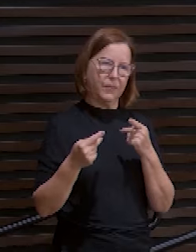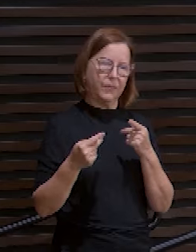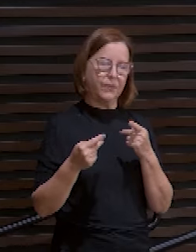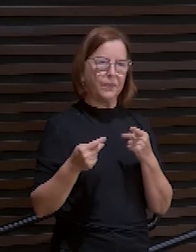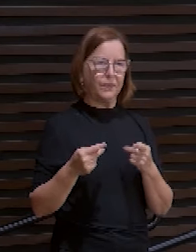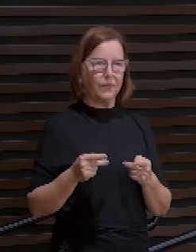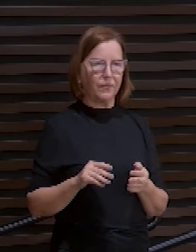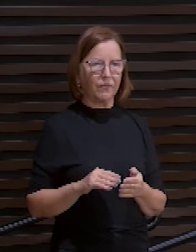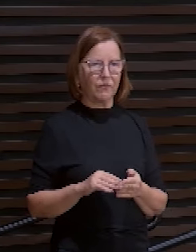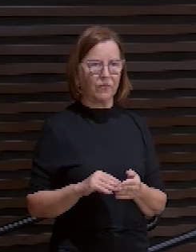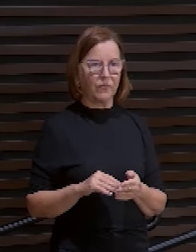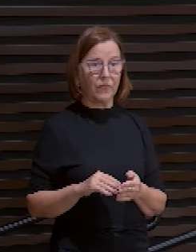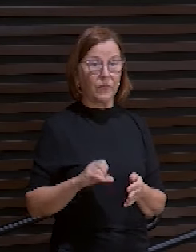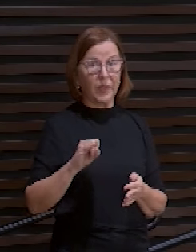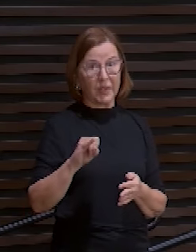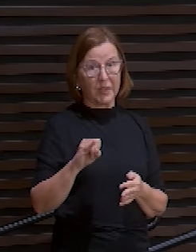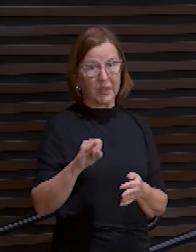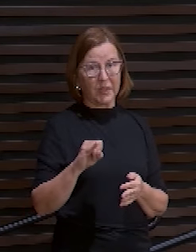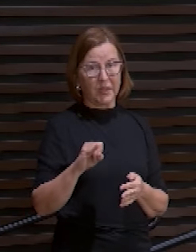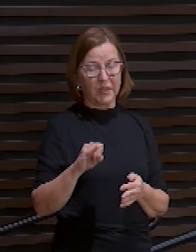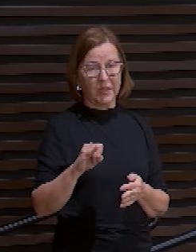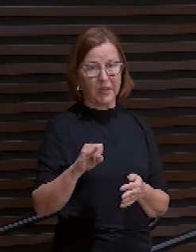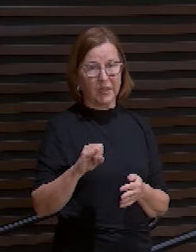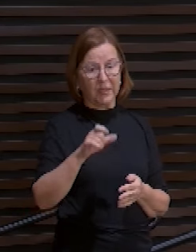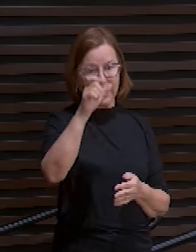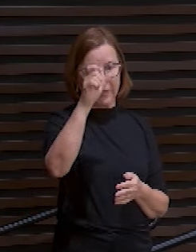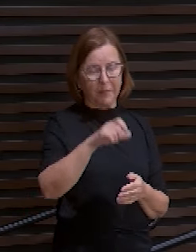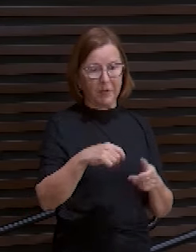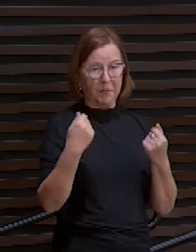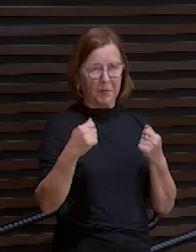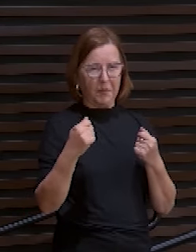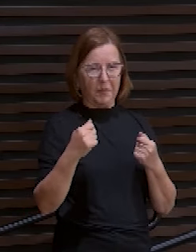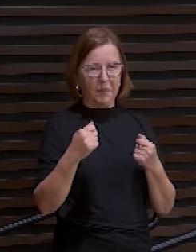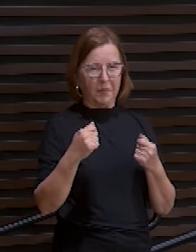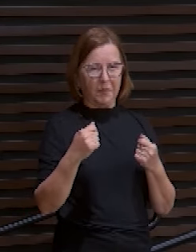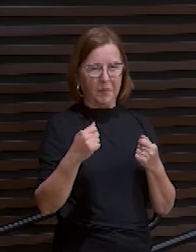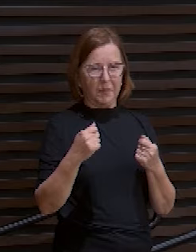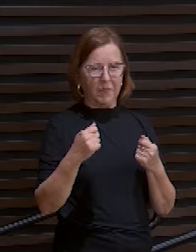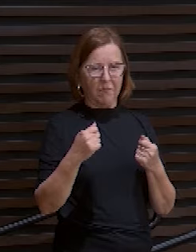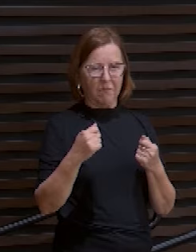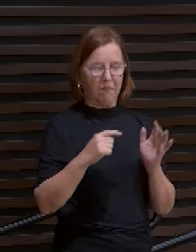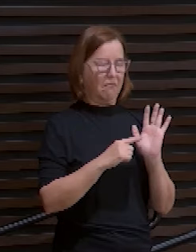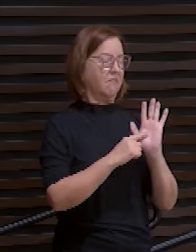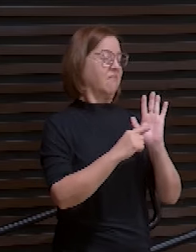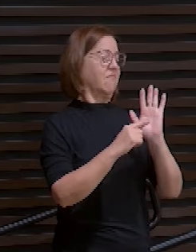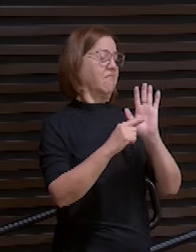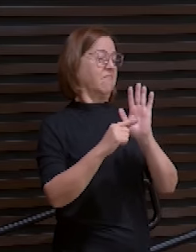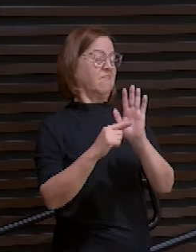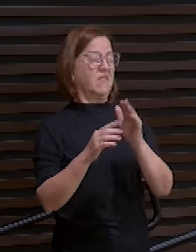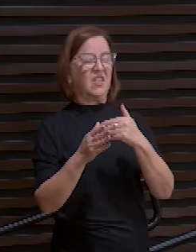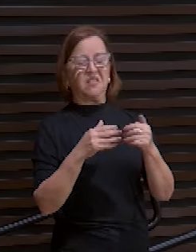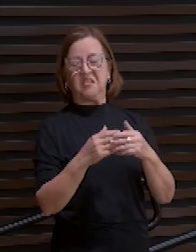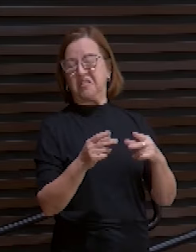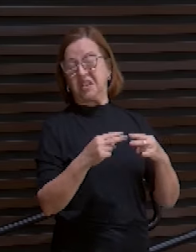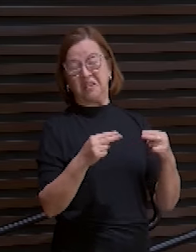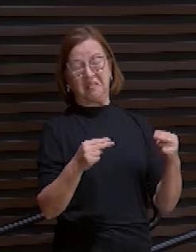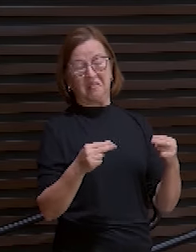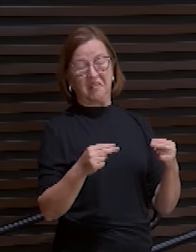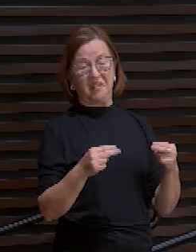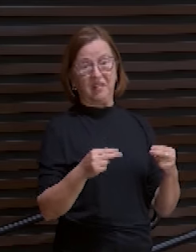vez se o homem precisa gloriar-se de alguma coisa como